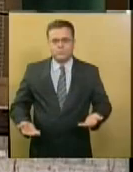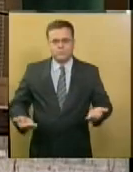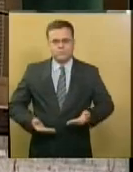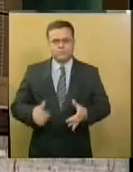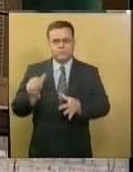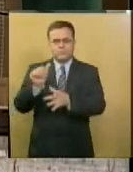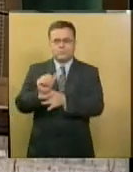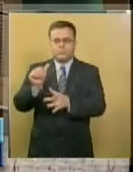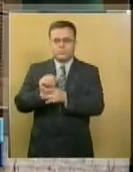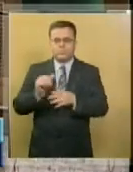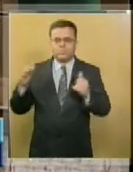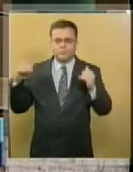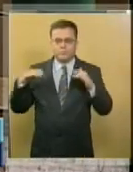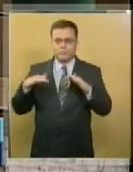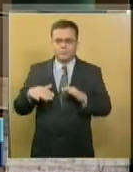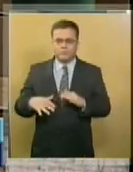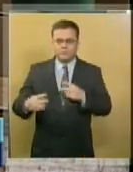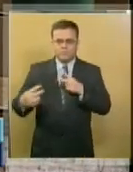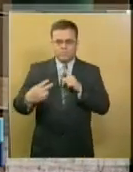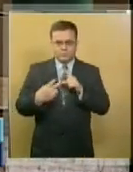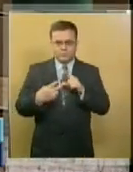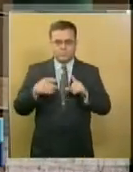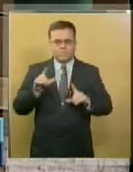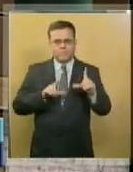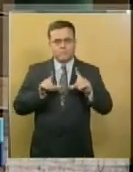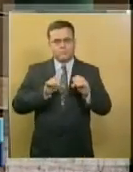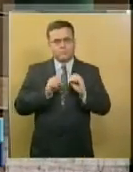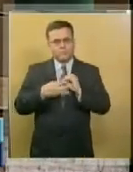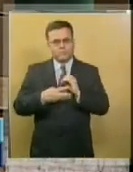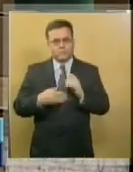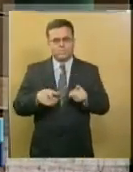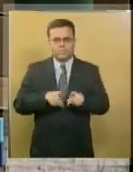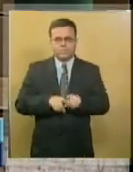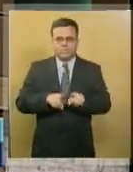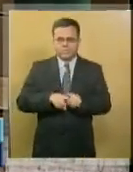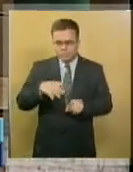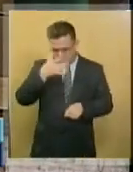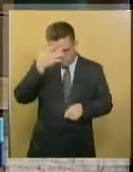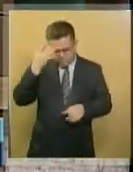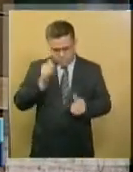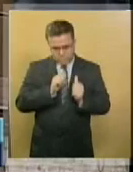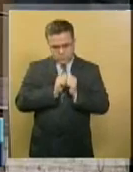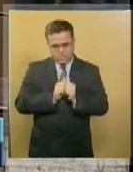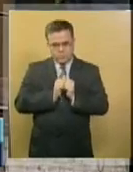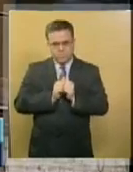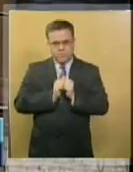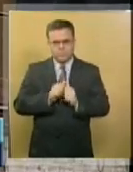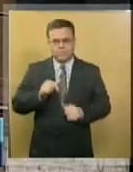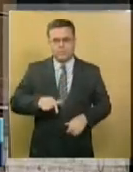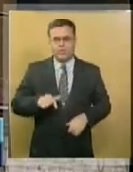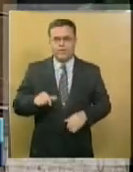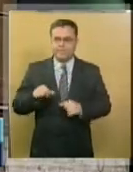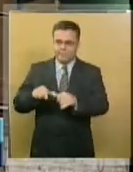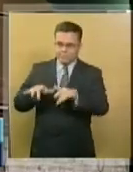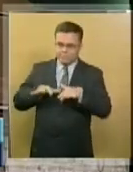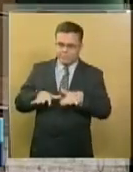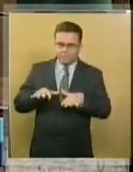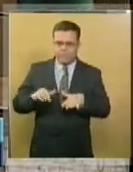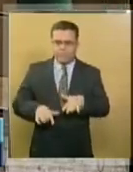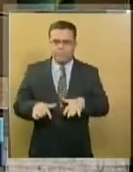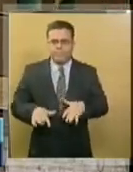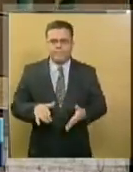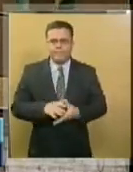assessores, todos que nos acompanham pela TV Alese e também as pessoas que nos acompanham aqui nas galerias desta